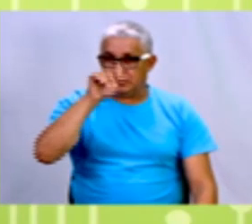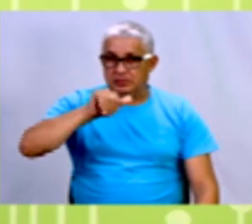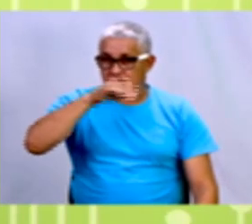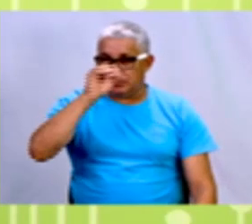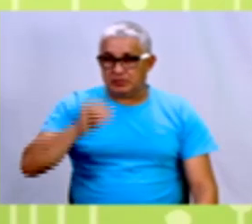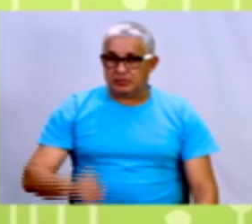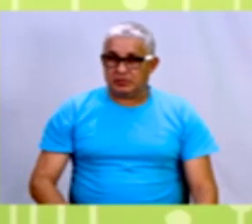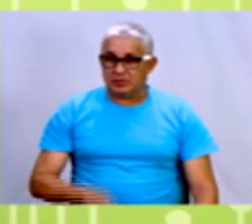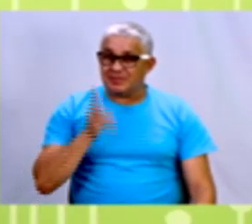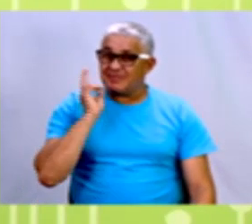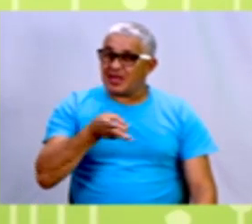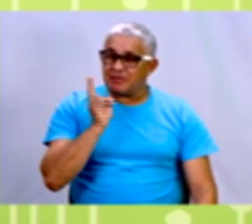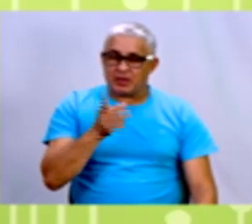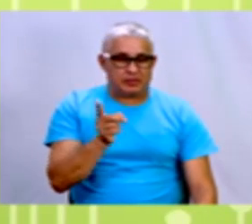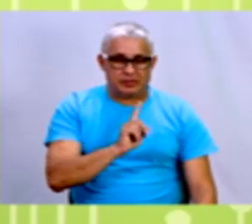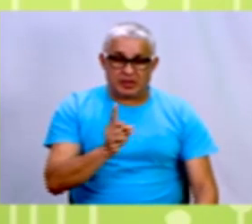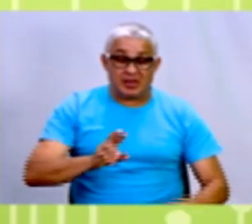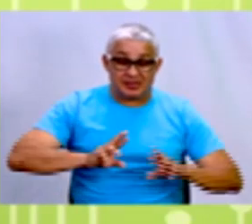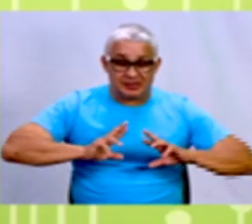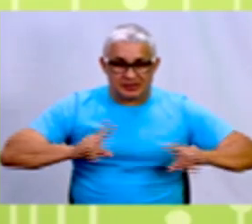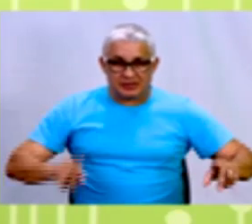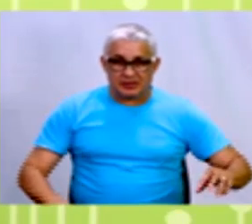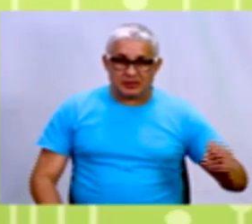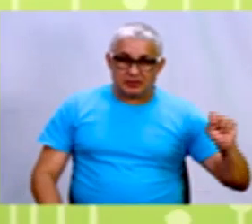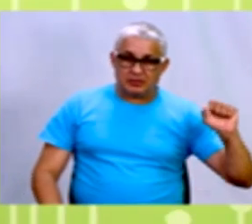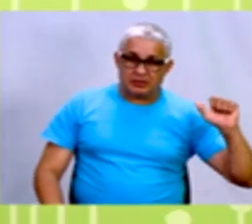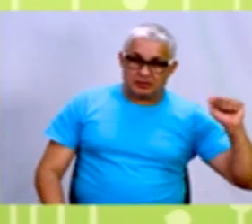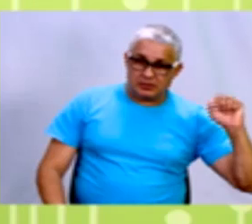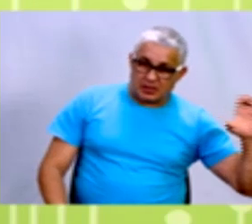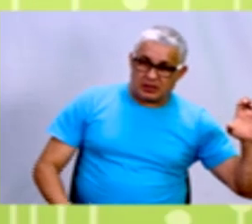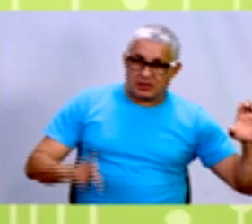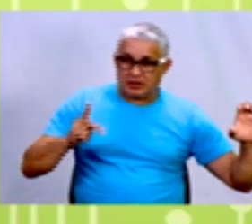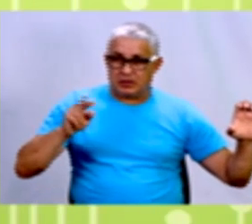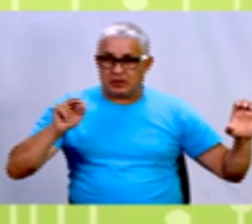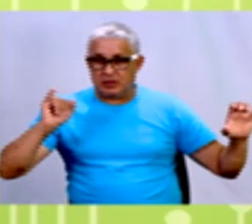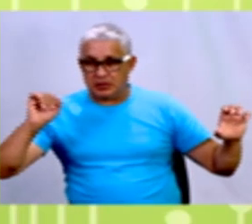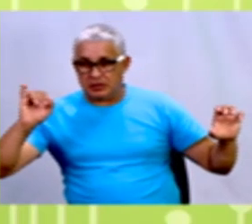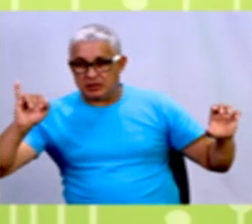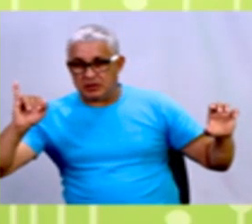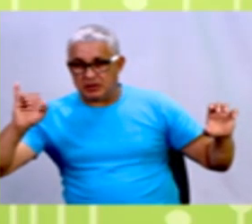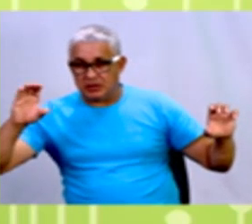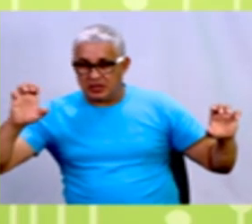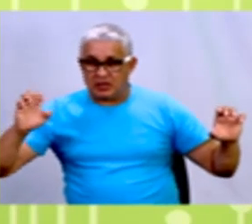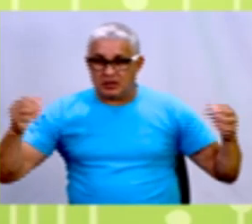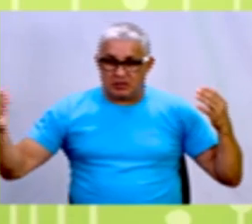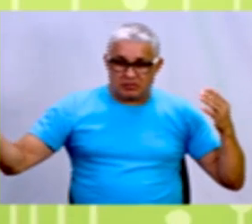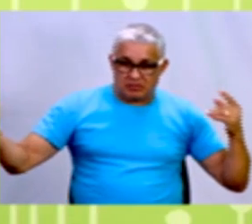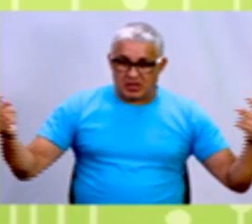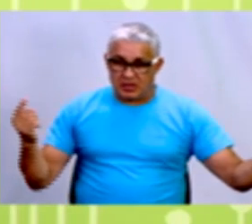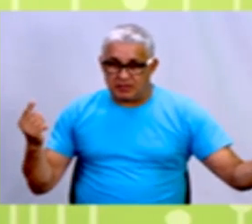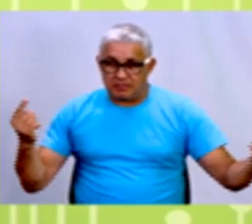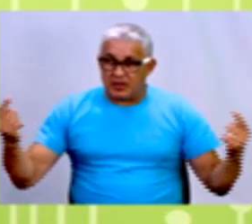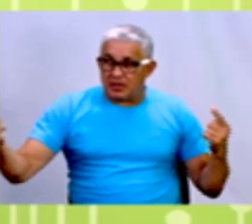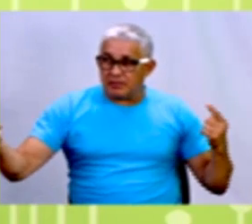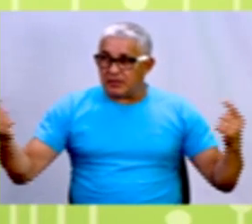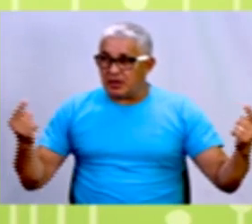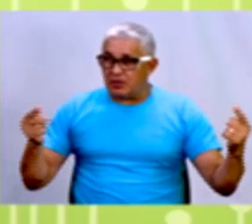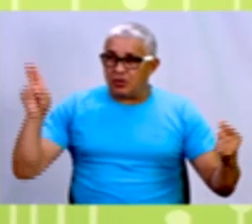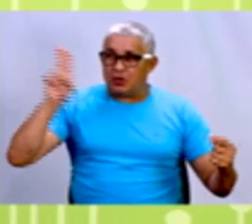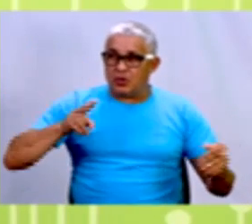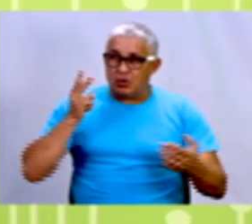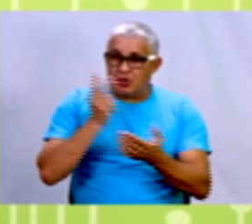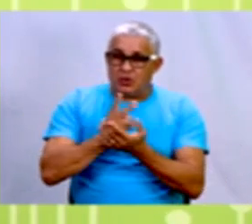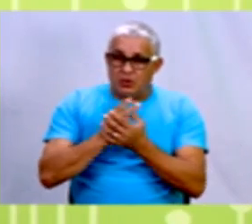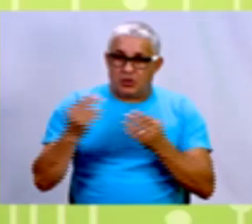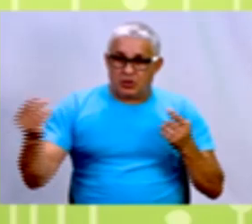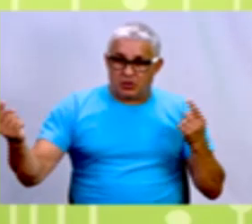grande diferença entre um sistema e outro. E depois eu ainda vou fazer para vocês um comparativo, porque a gente vai usar os mesmos números,